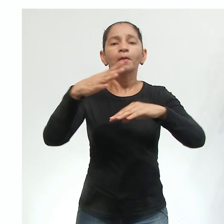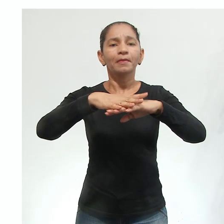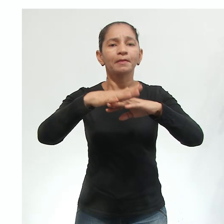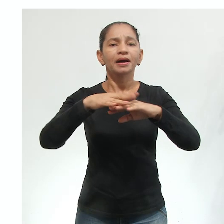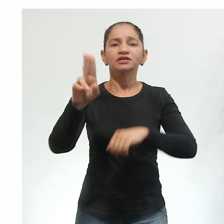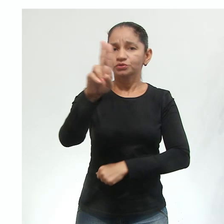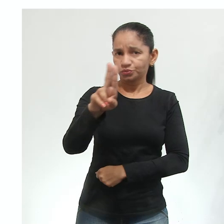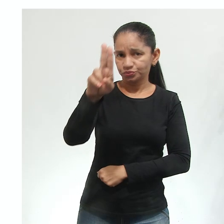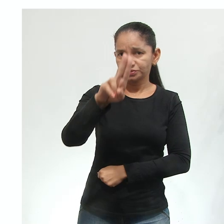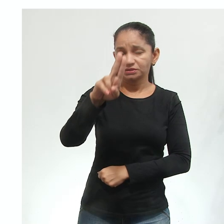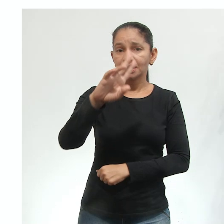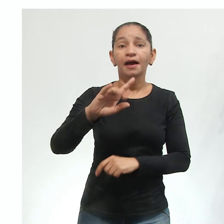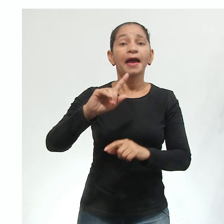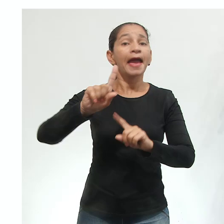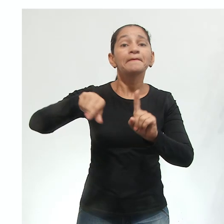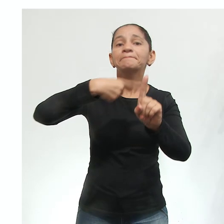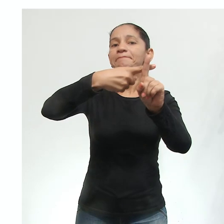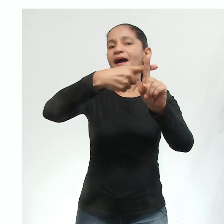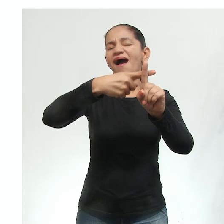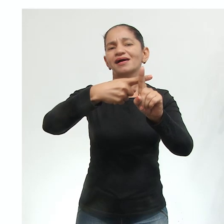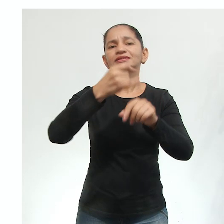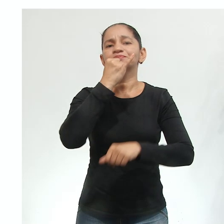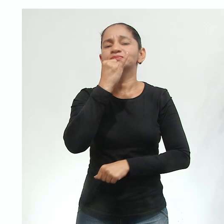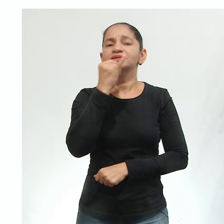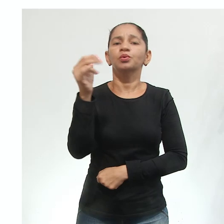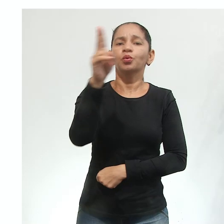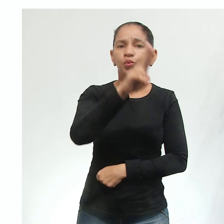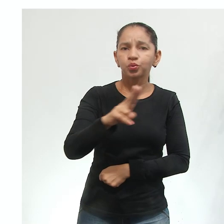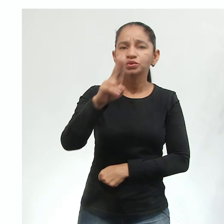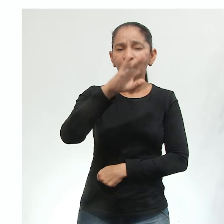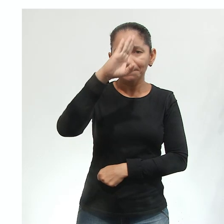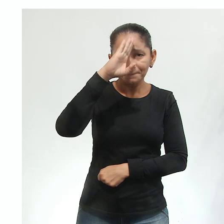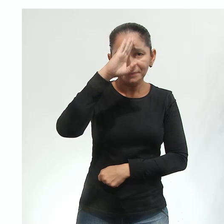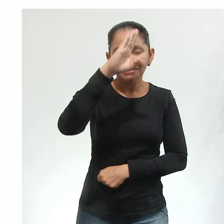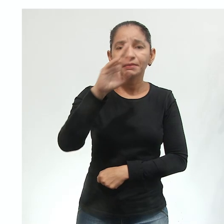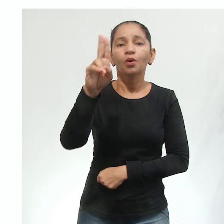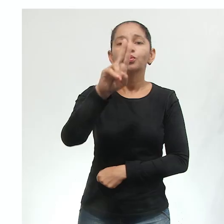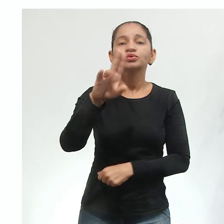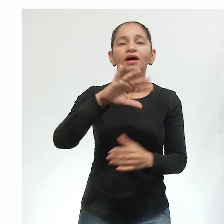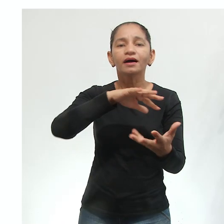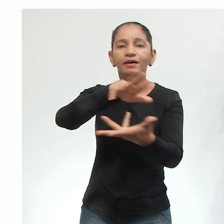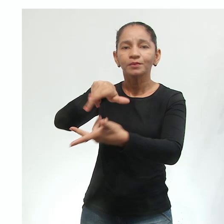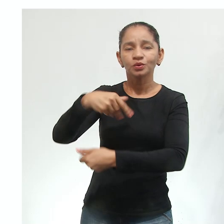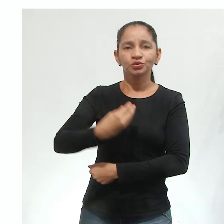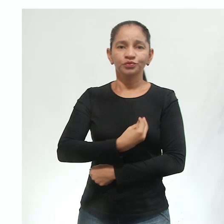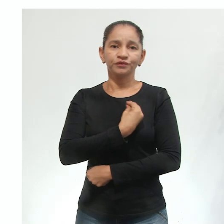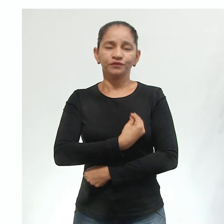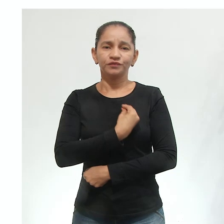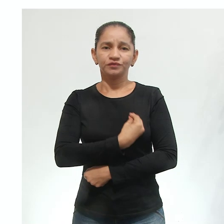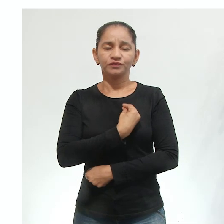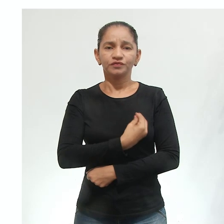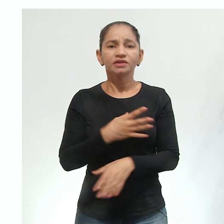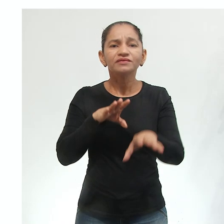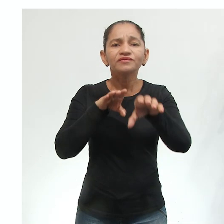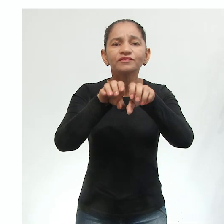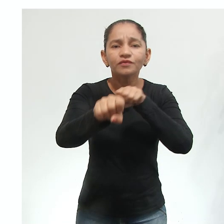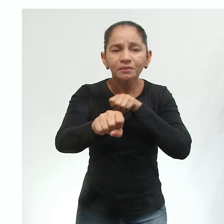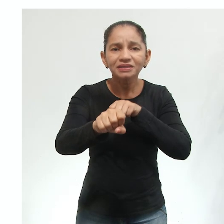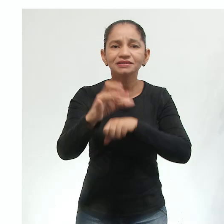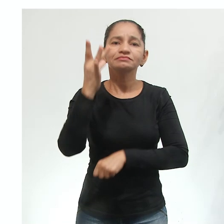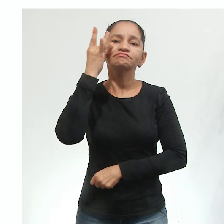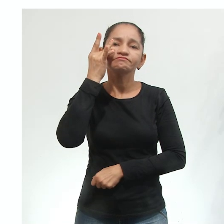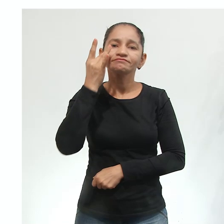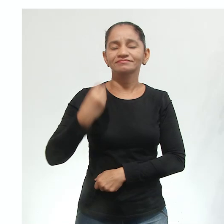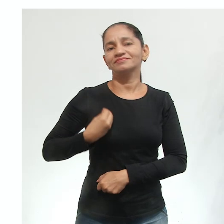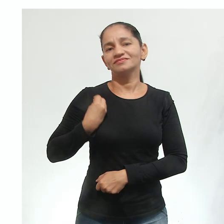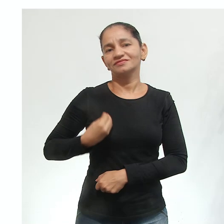matemática? Ir além da transmissão de conhecimentos, priorizando a formação integral dos alunos. Então, o que